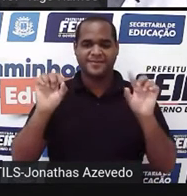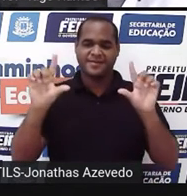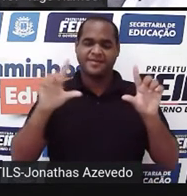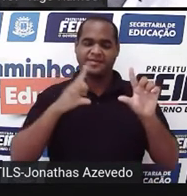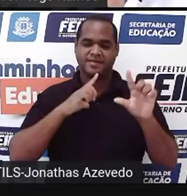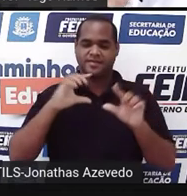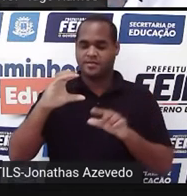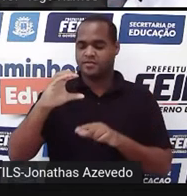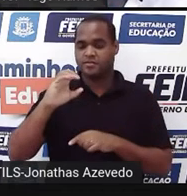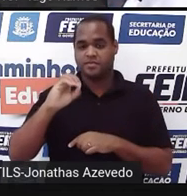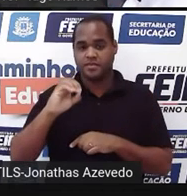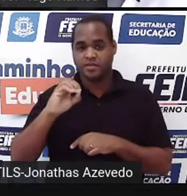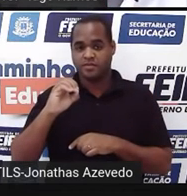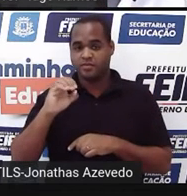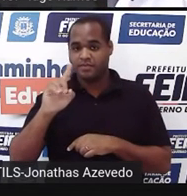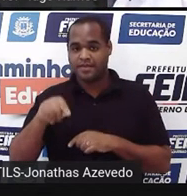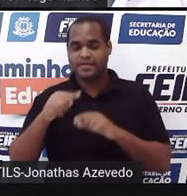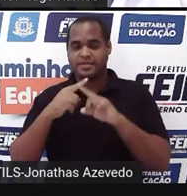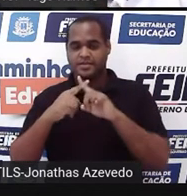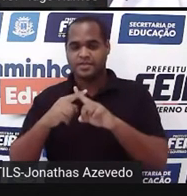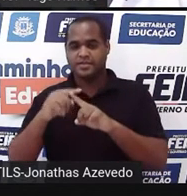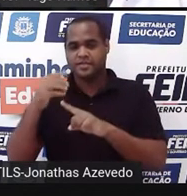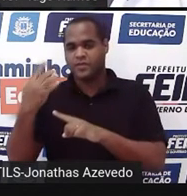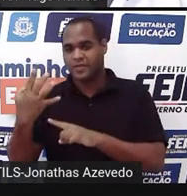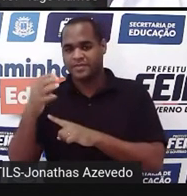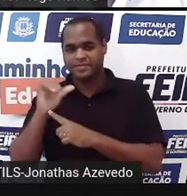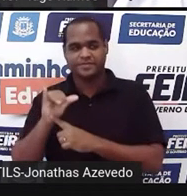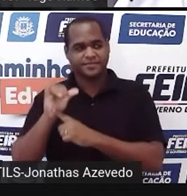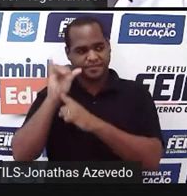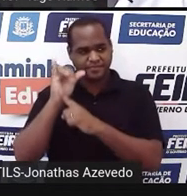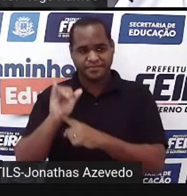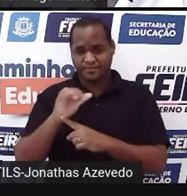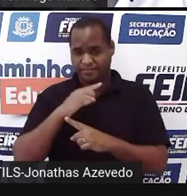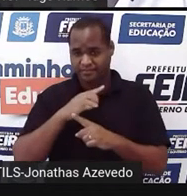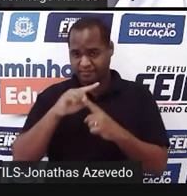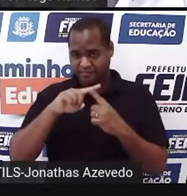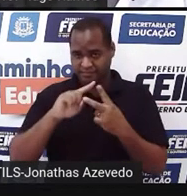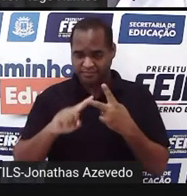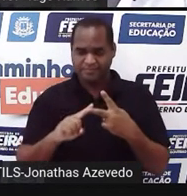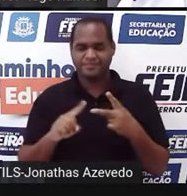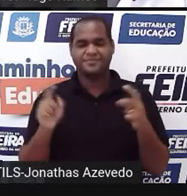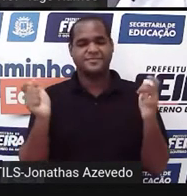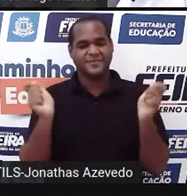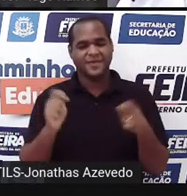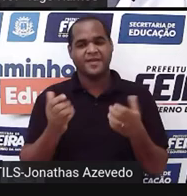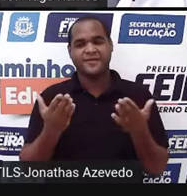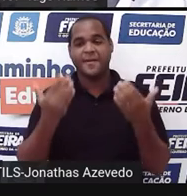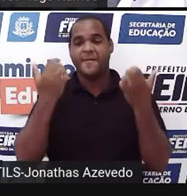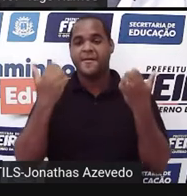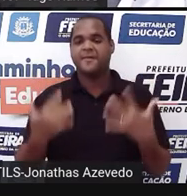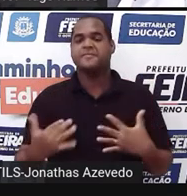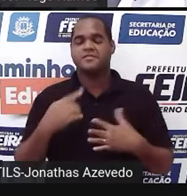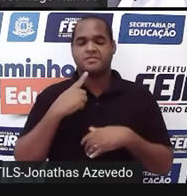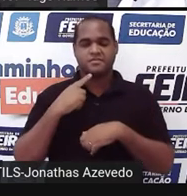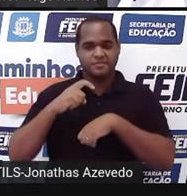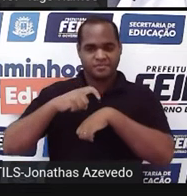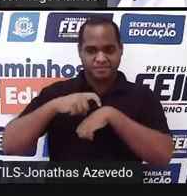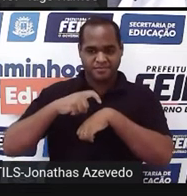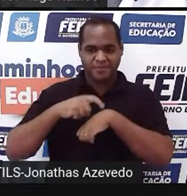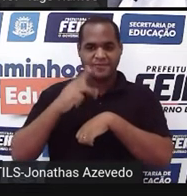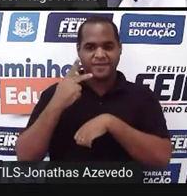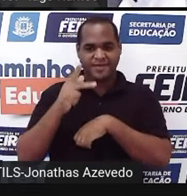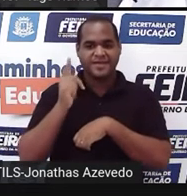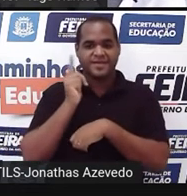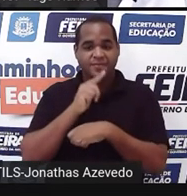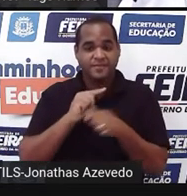letra C 0 para xe4 para Y Bom vamos lá vou te dar um tempo